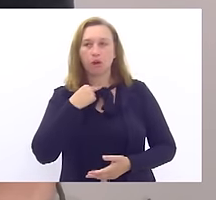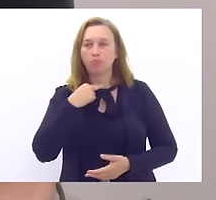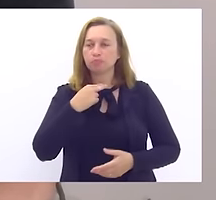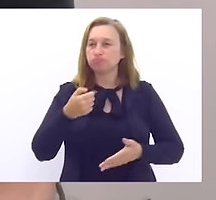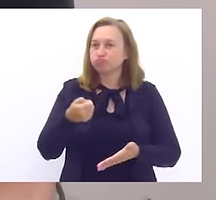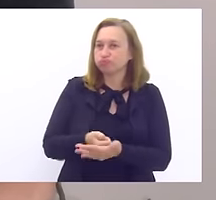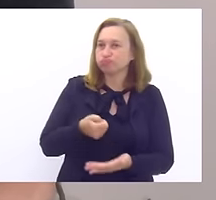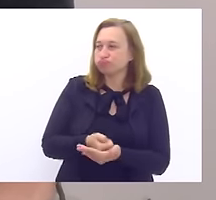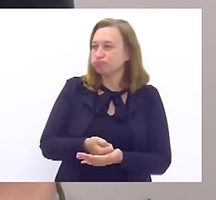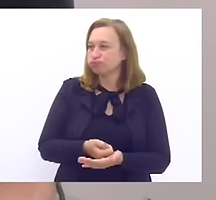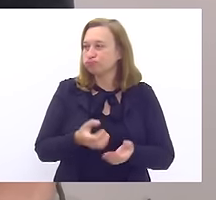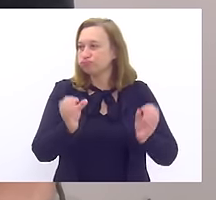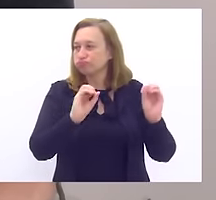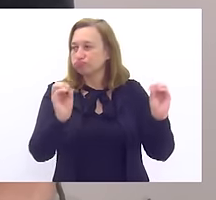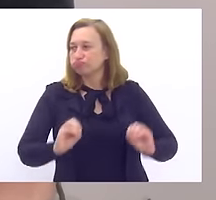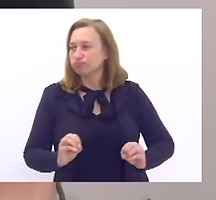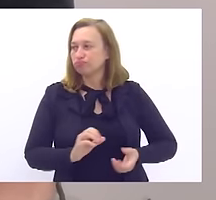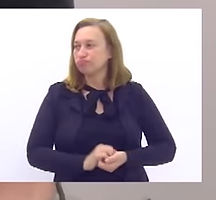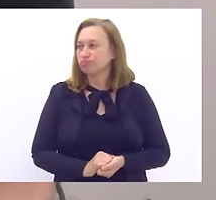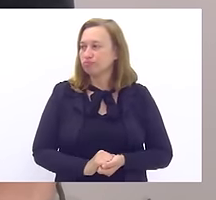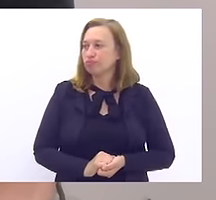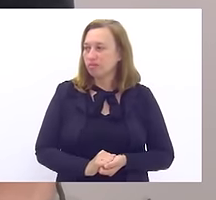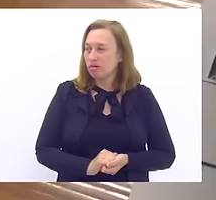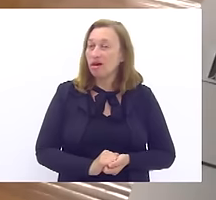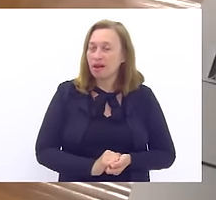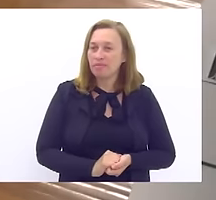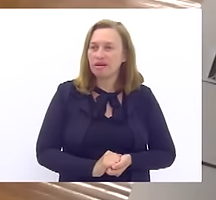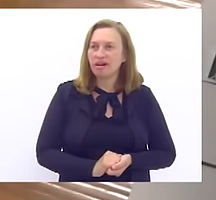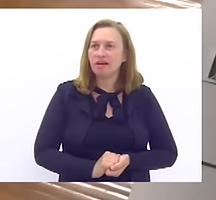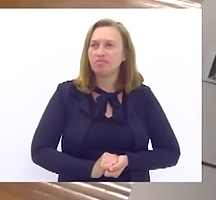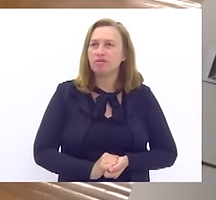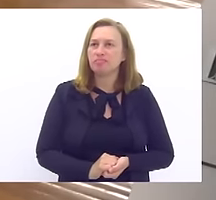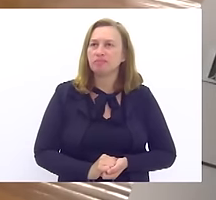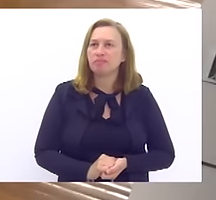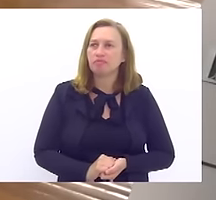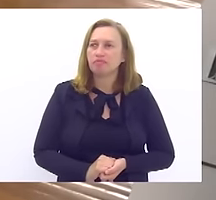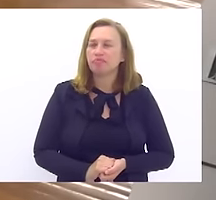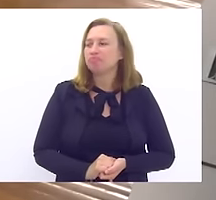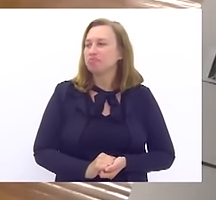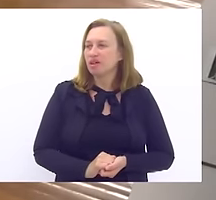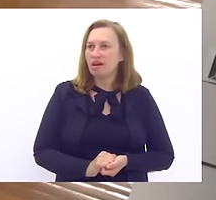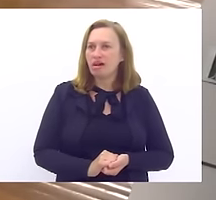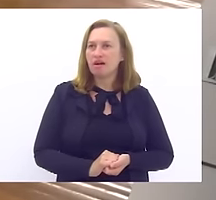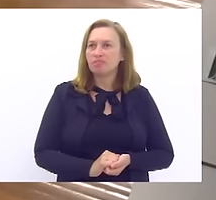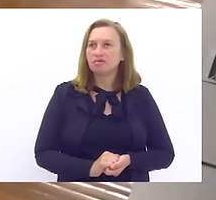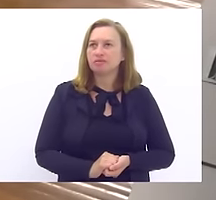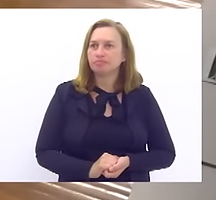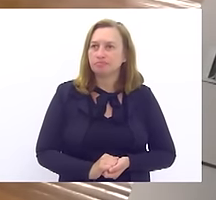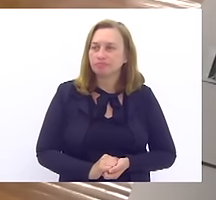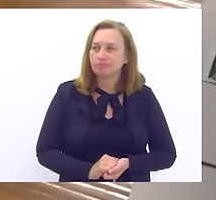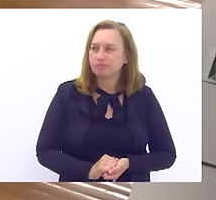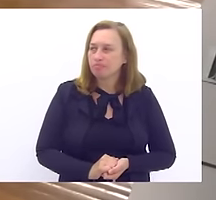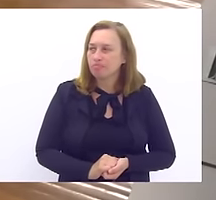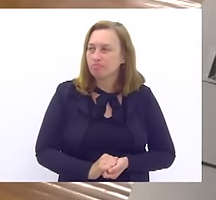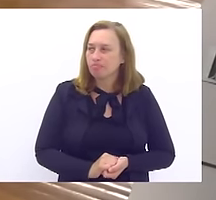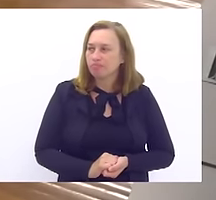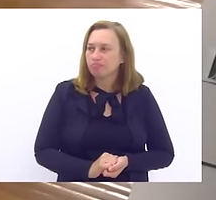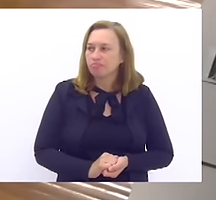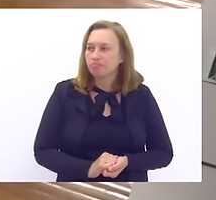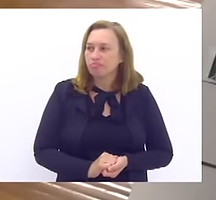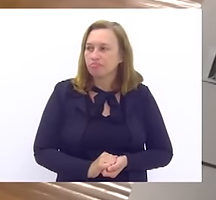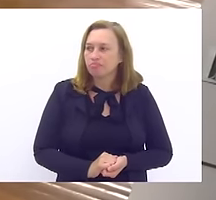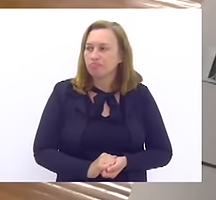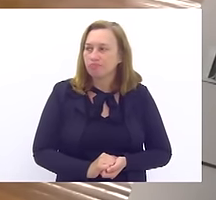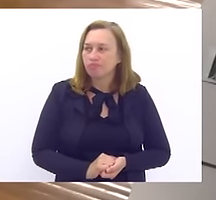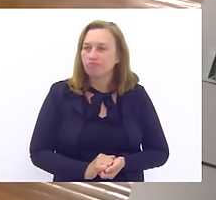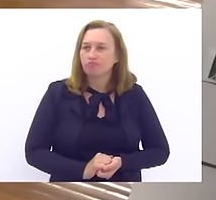ninguém esse tópico do contrato Jamais foi impugnado Jamais foi objeto questionamento sequer do Tribunal de